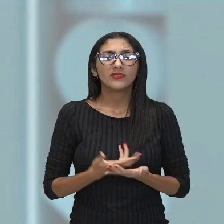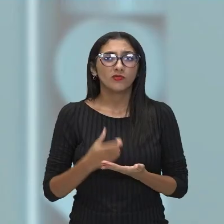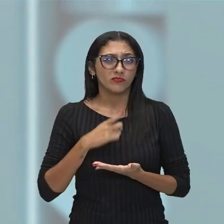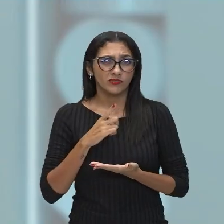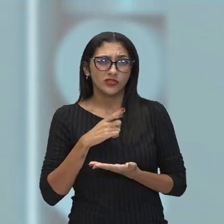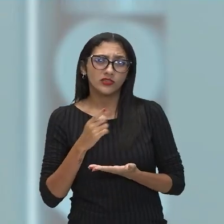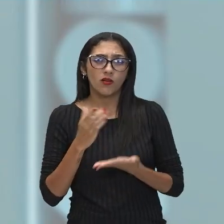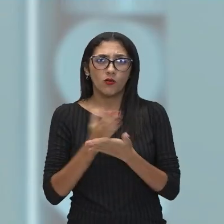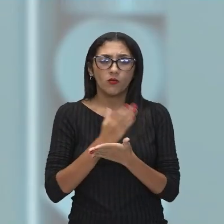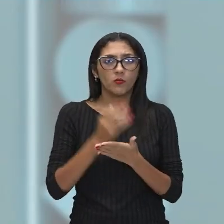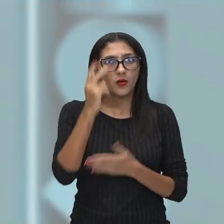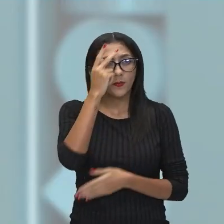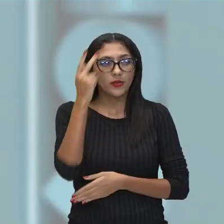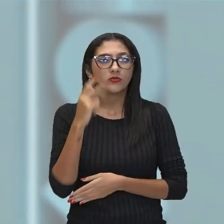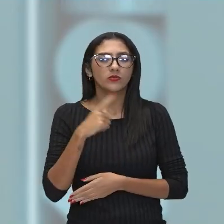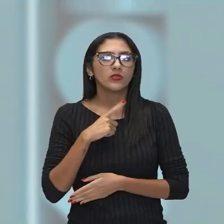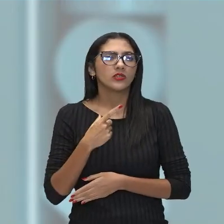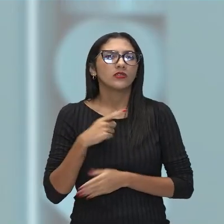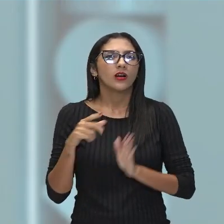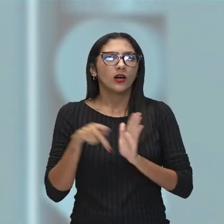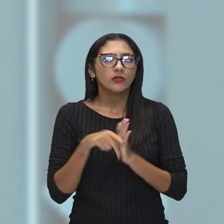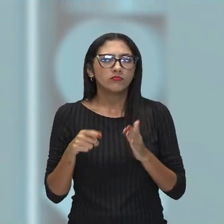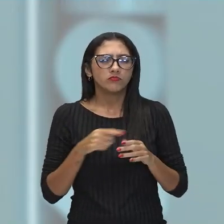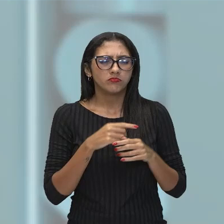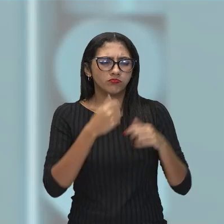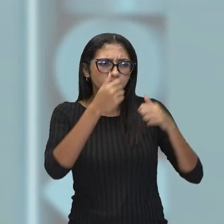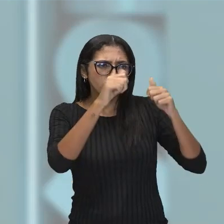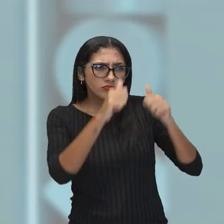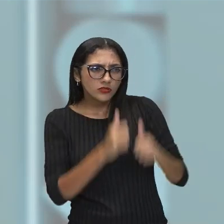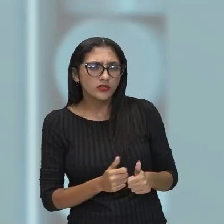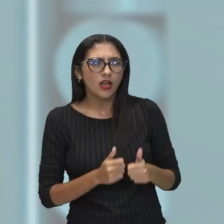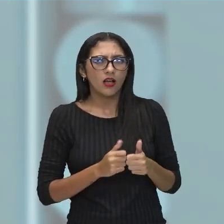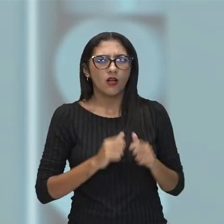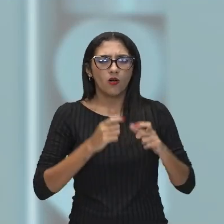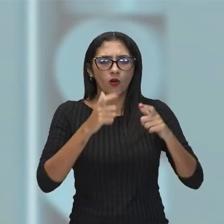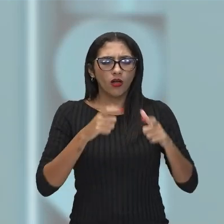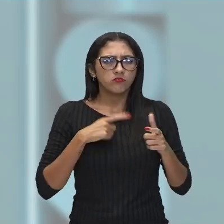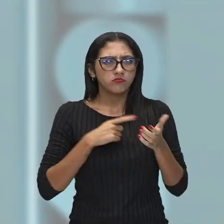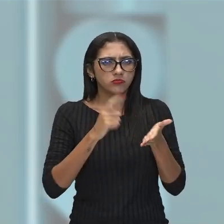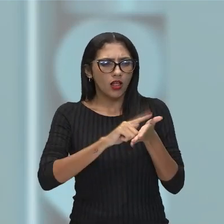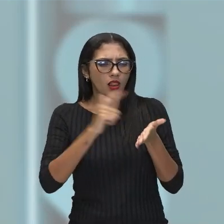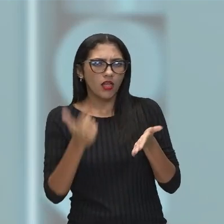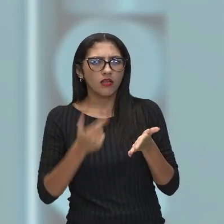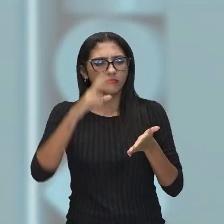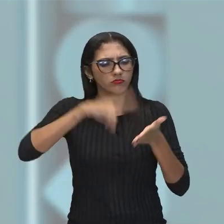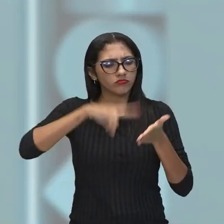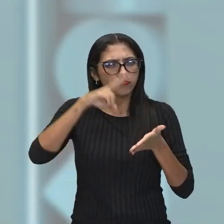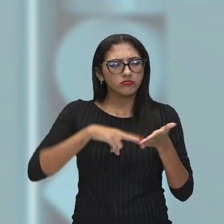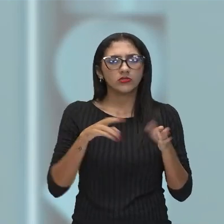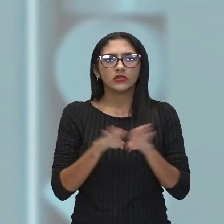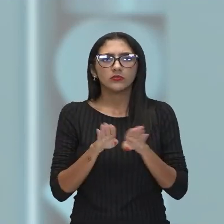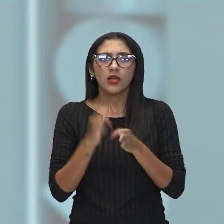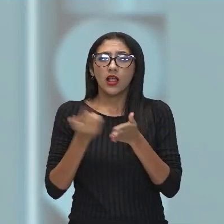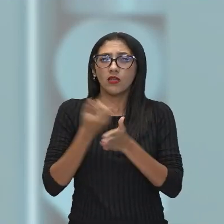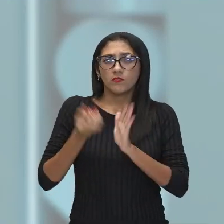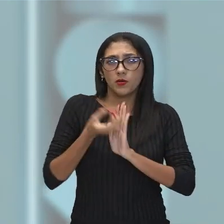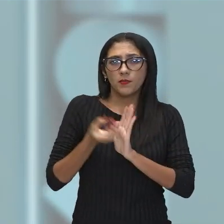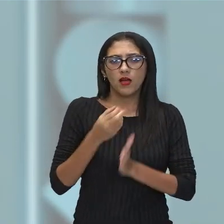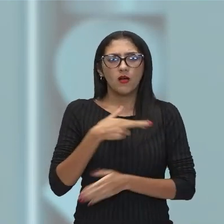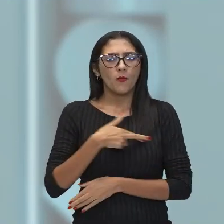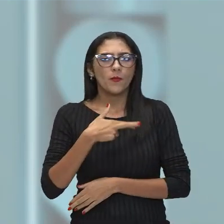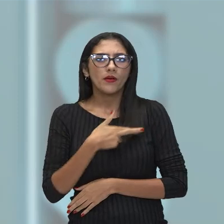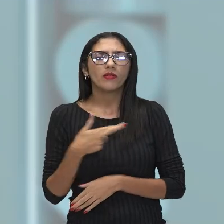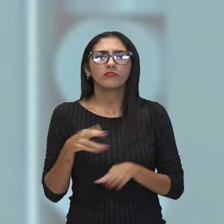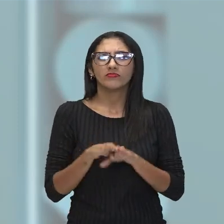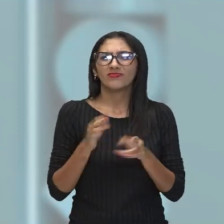pessoas especializadas para verificar notícias de jornais, verificar a produção de romances, a produção de poemas,